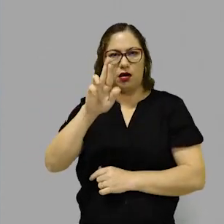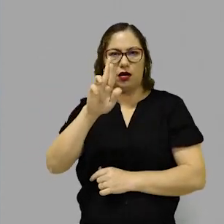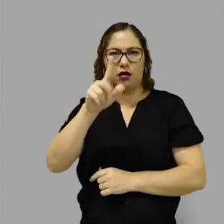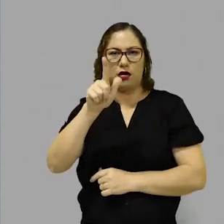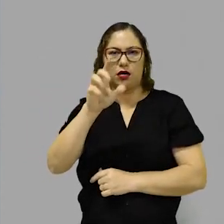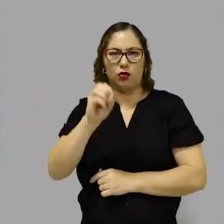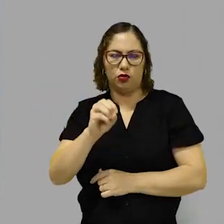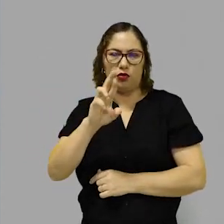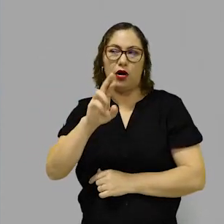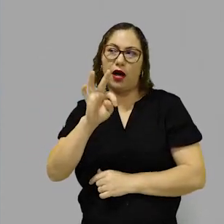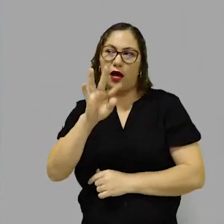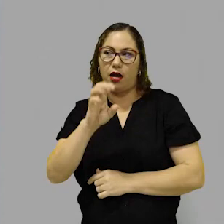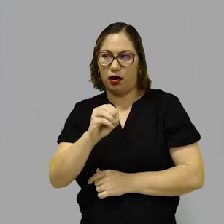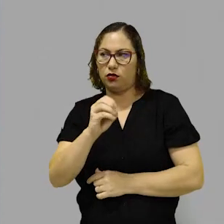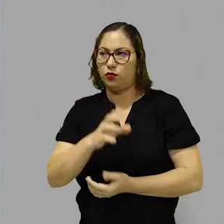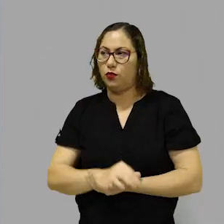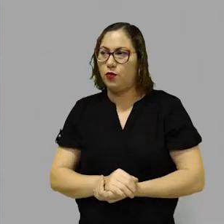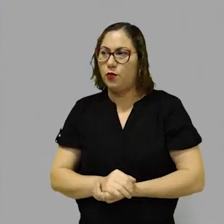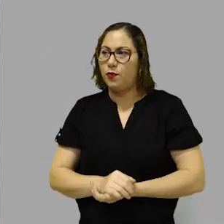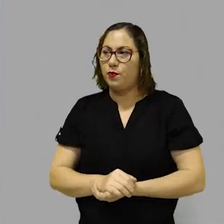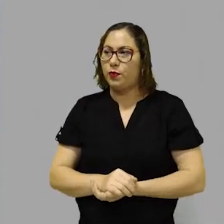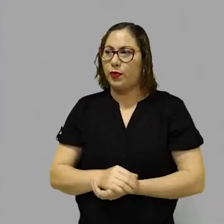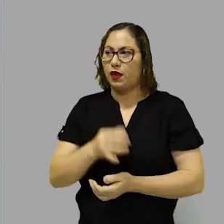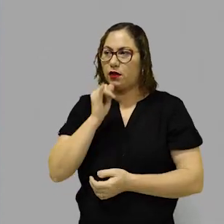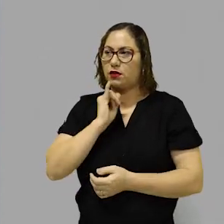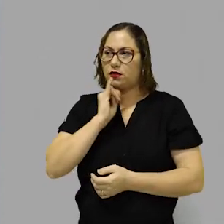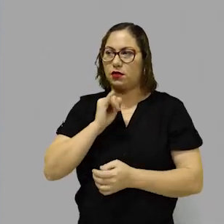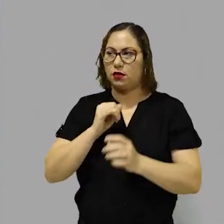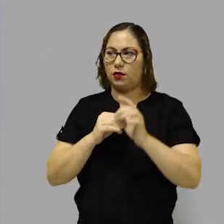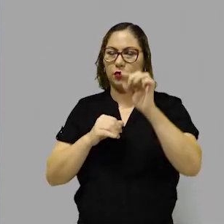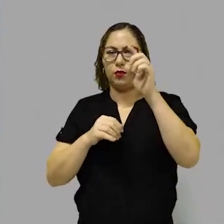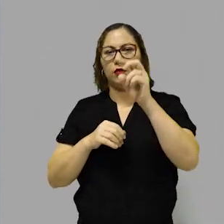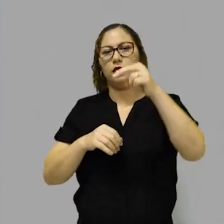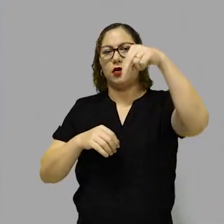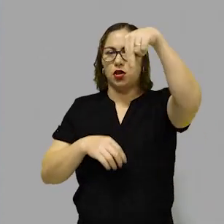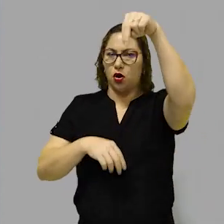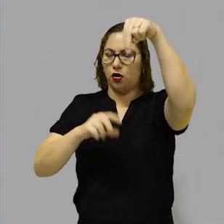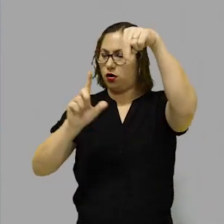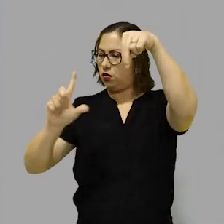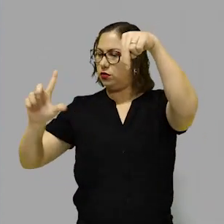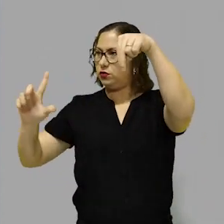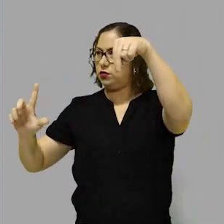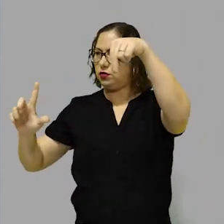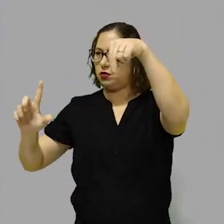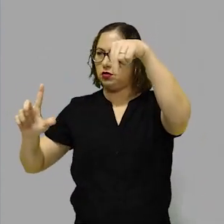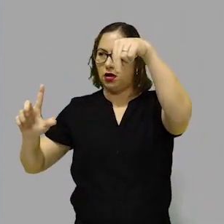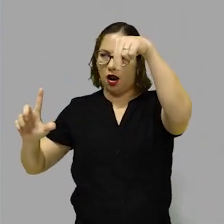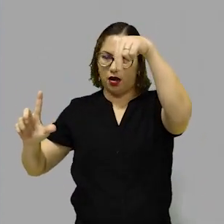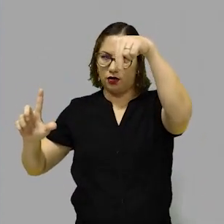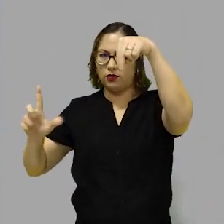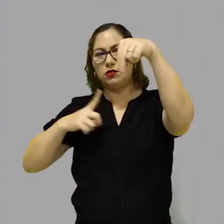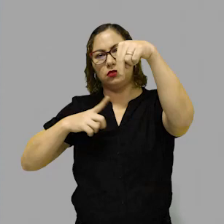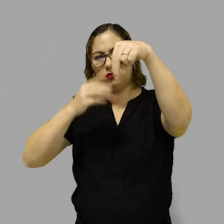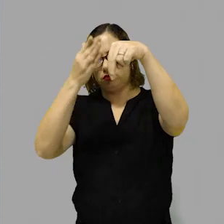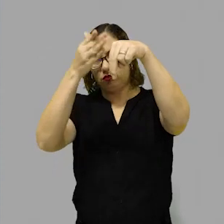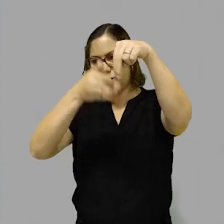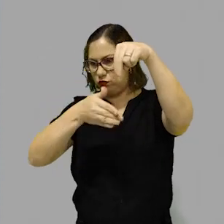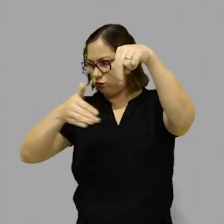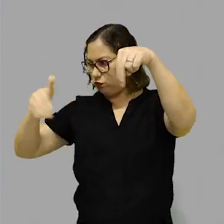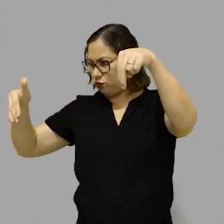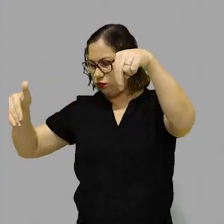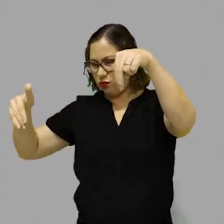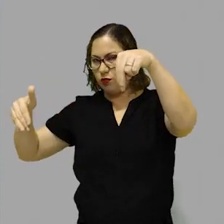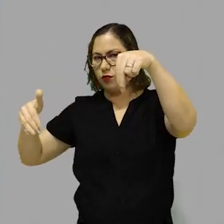graus. Então, entre os pontos cardeais, por exemplo, norte e leste, temos um ângulo de 90 graus.